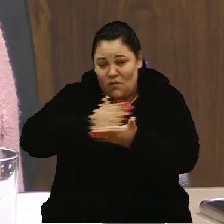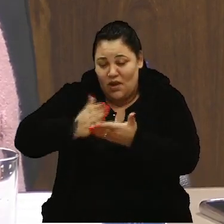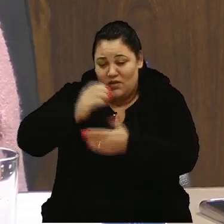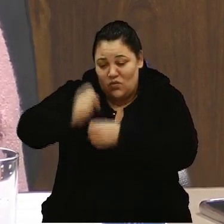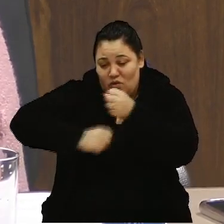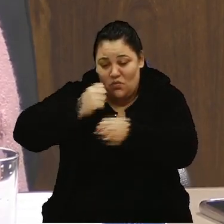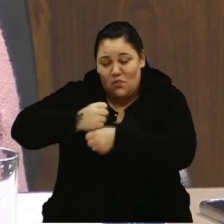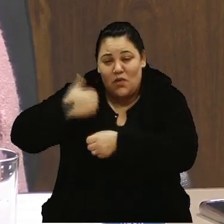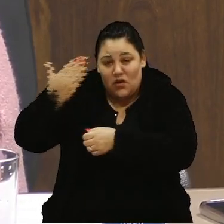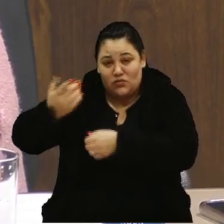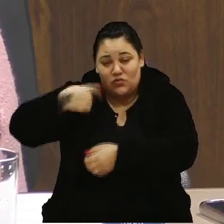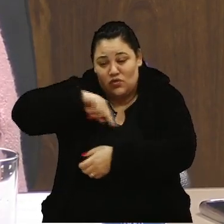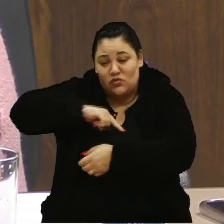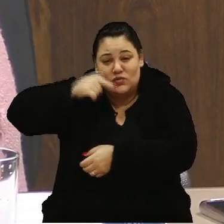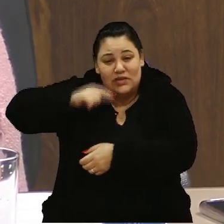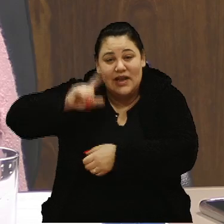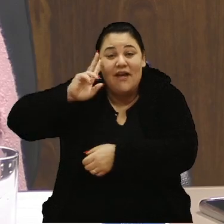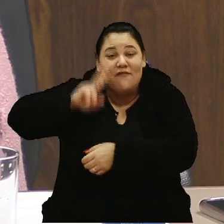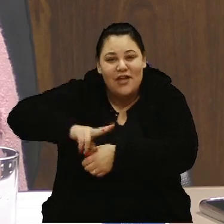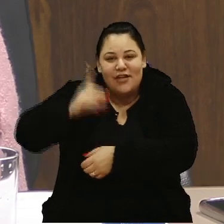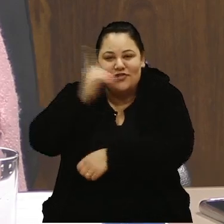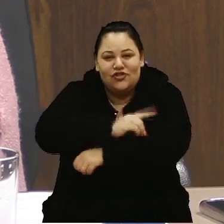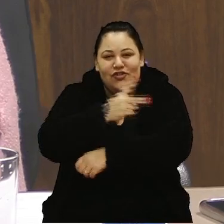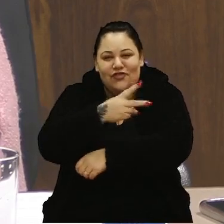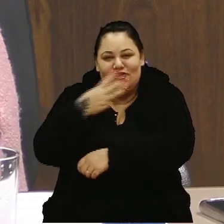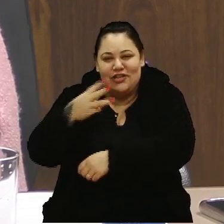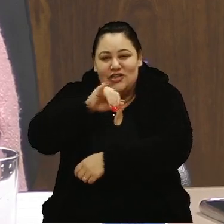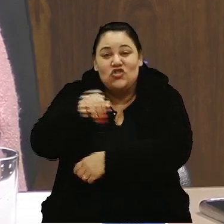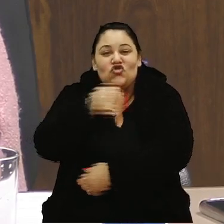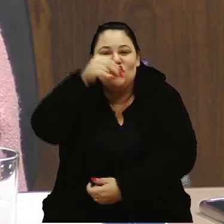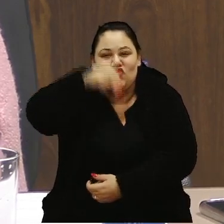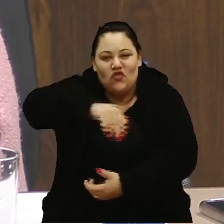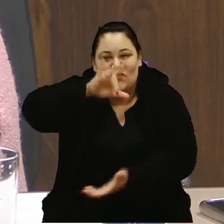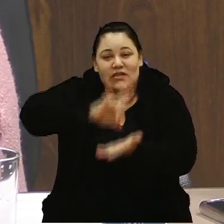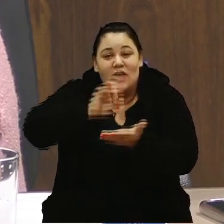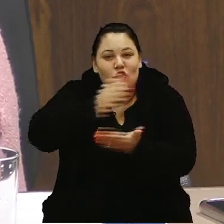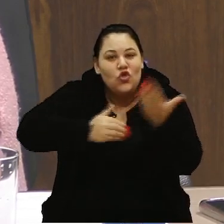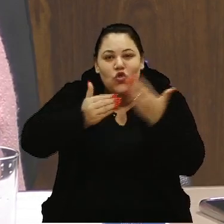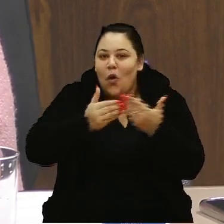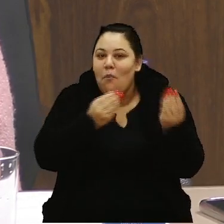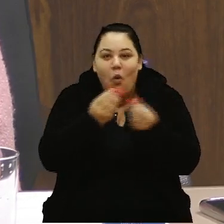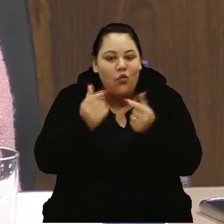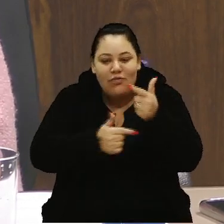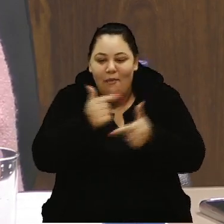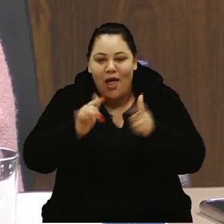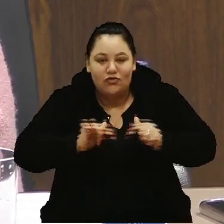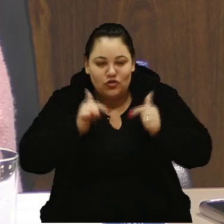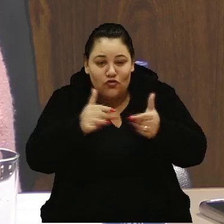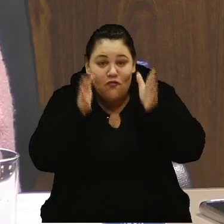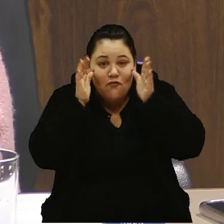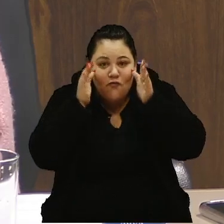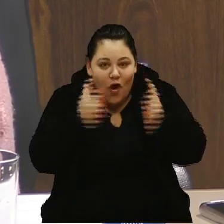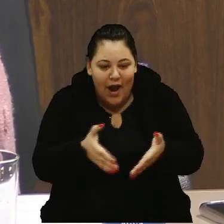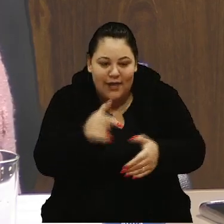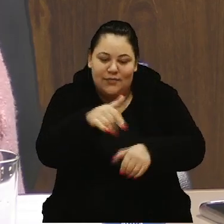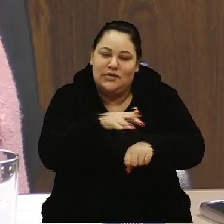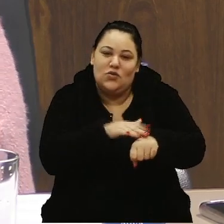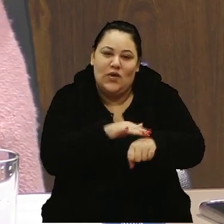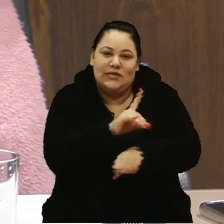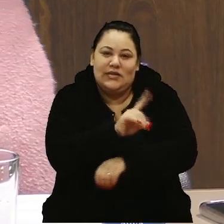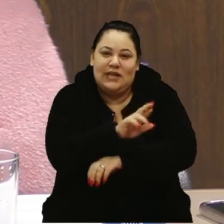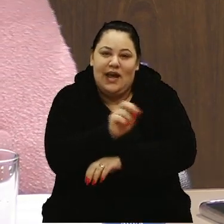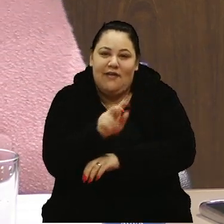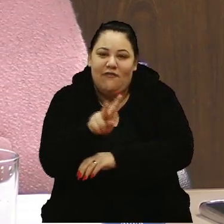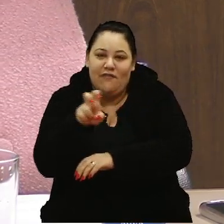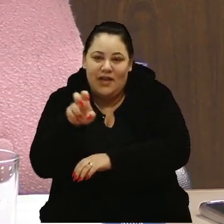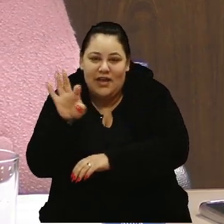gente consiga ver no dia 23 de junho toda uma ação voltada para a síndrome de Dravet, que a gente consiga